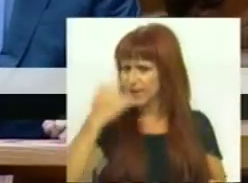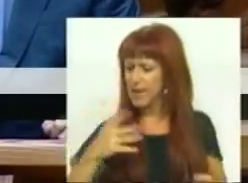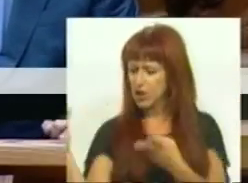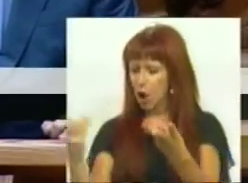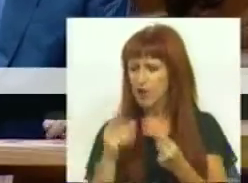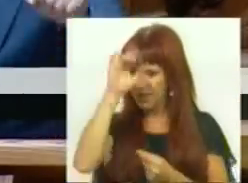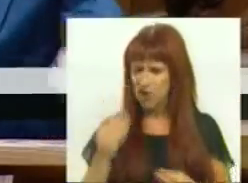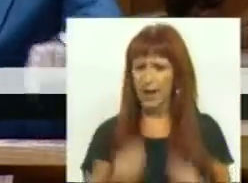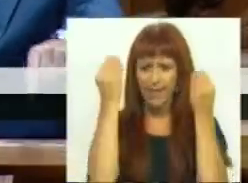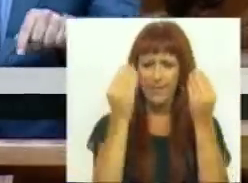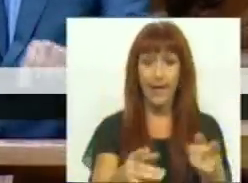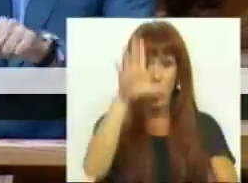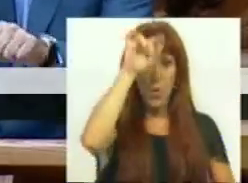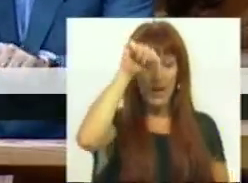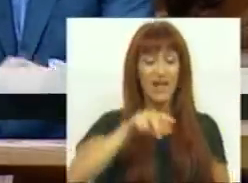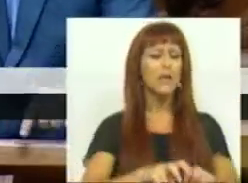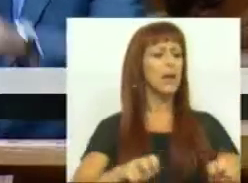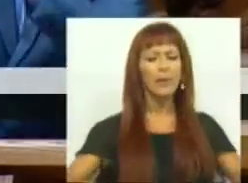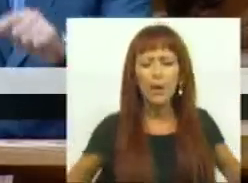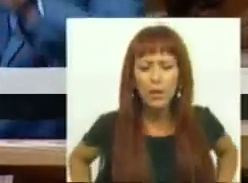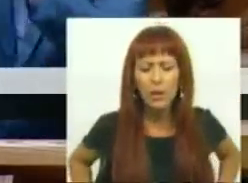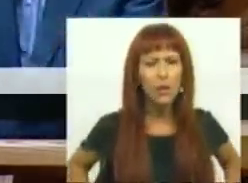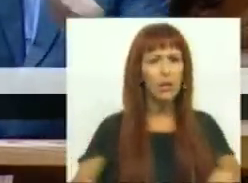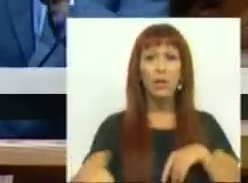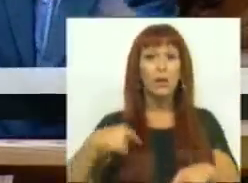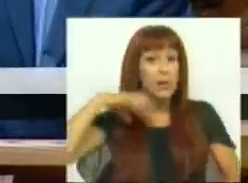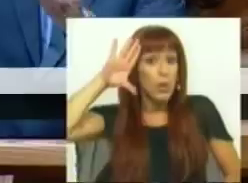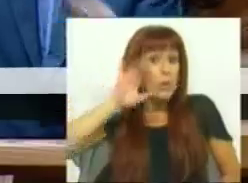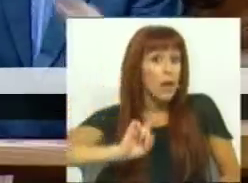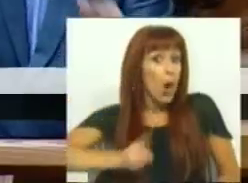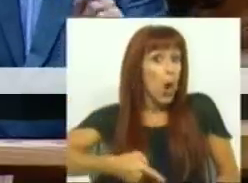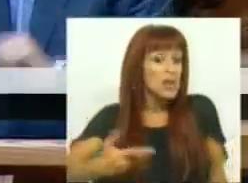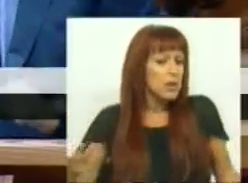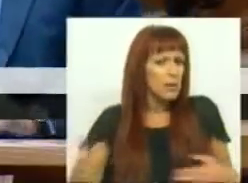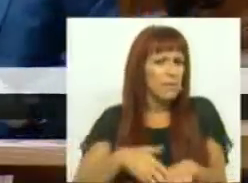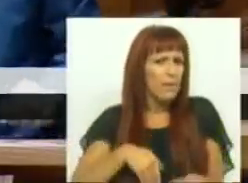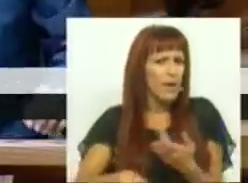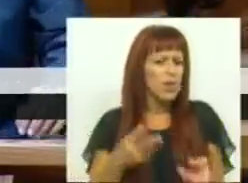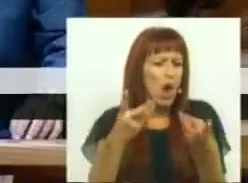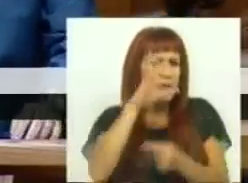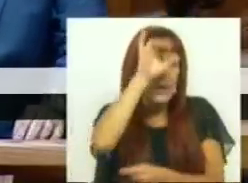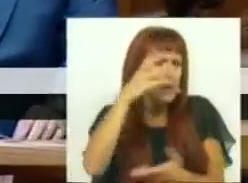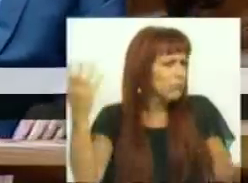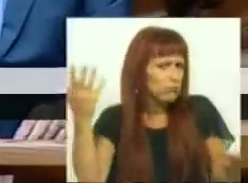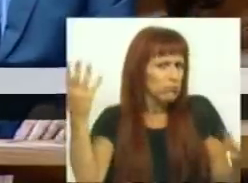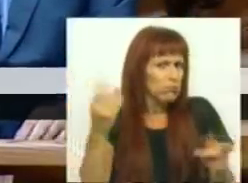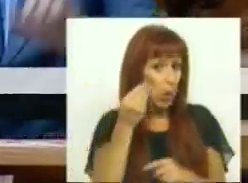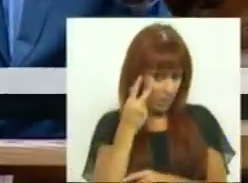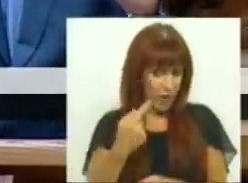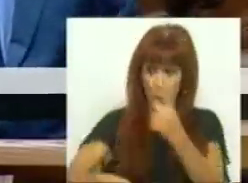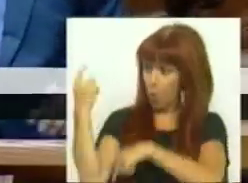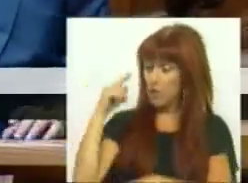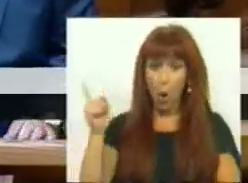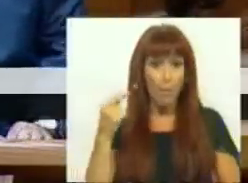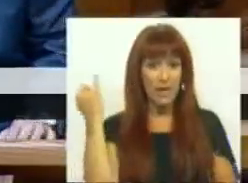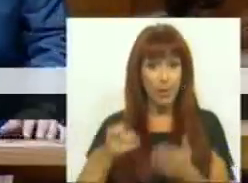de Estado e este Governo aqui sentado não faz a mínima ideia do que vai fazer no Orçamento de Estado, como se viu ontem, a não